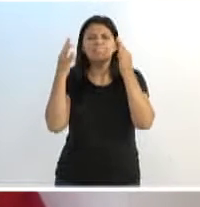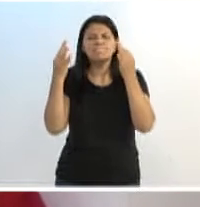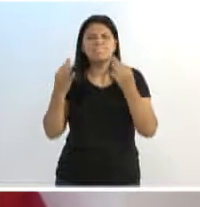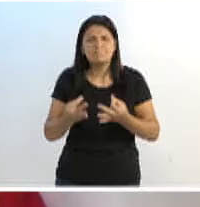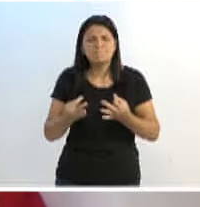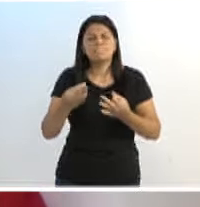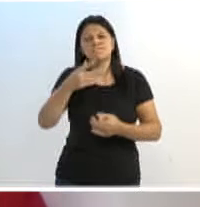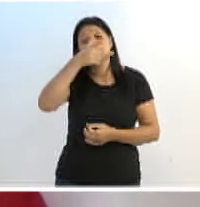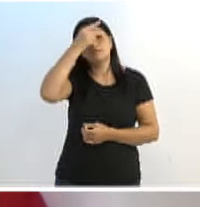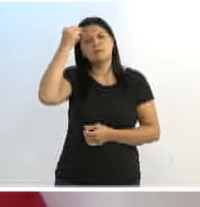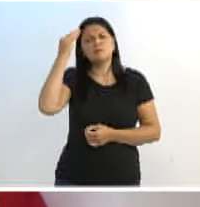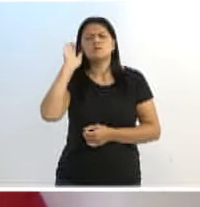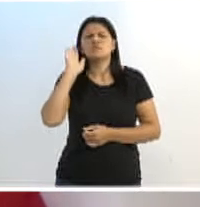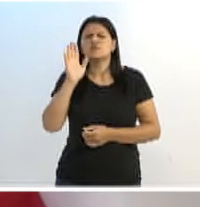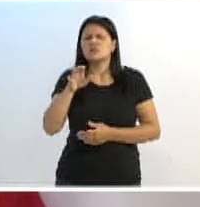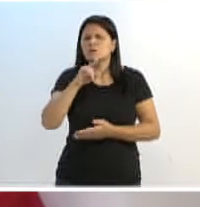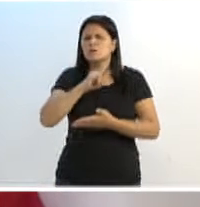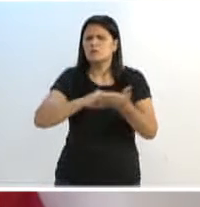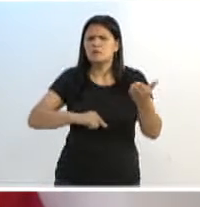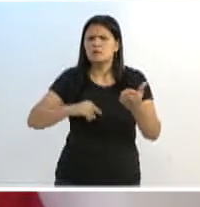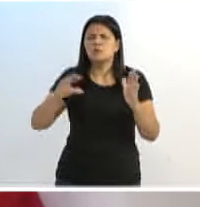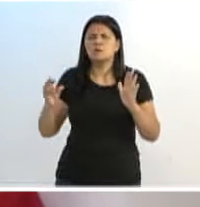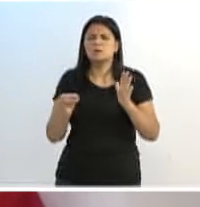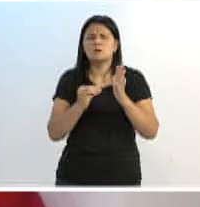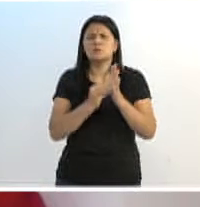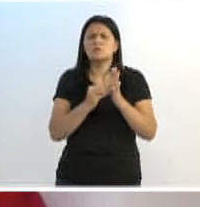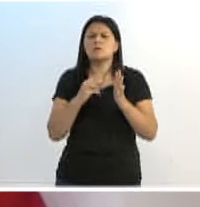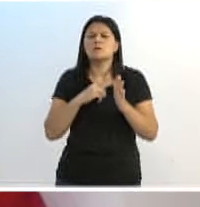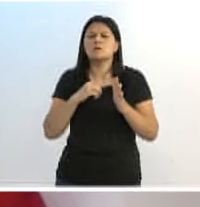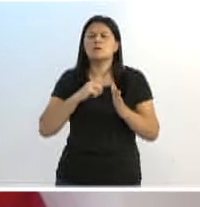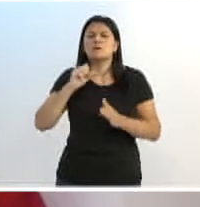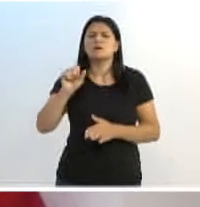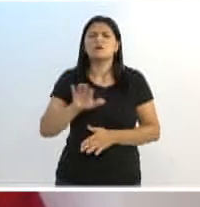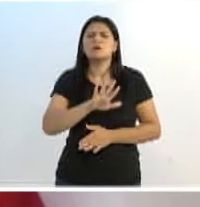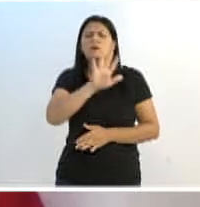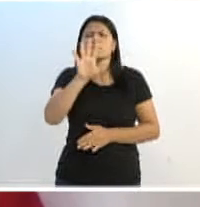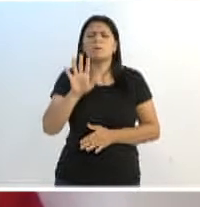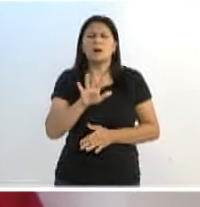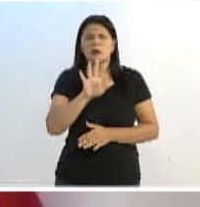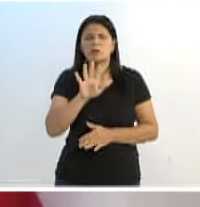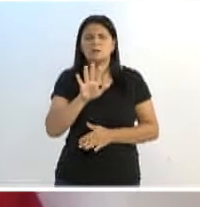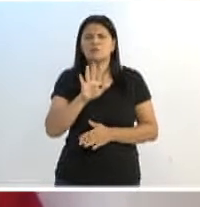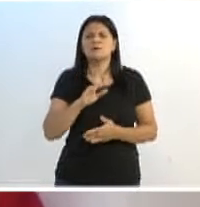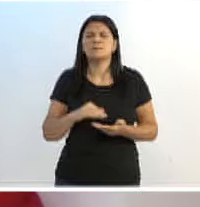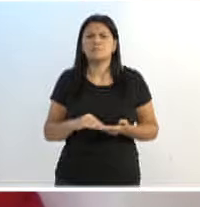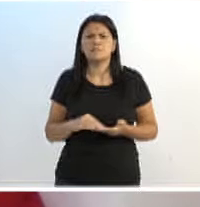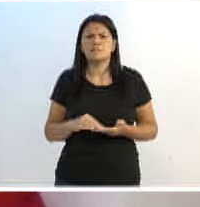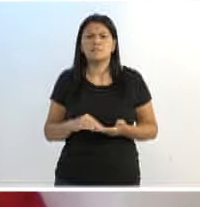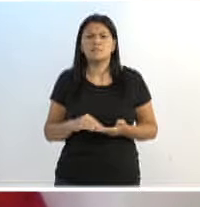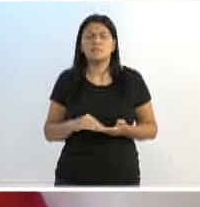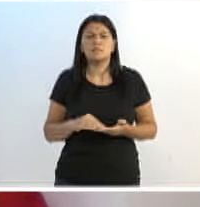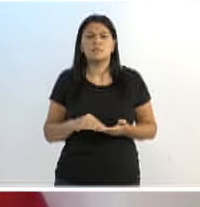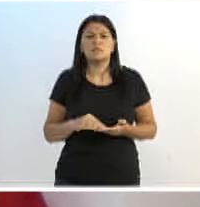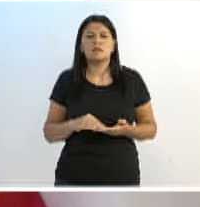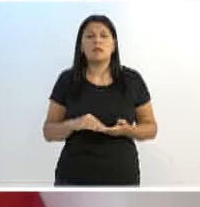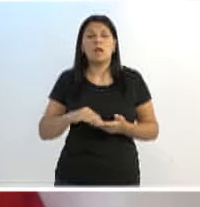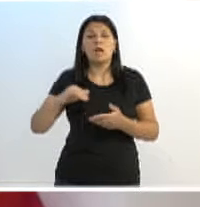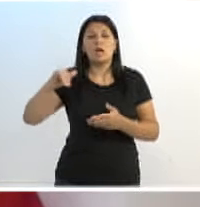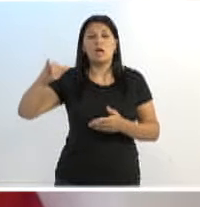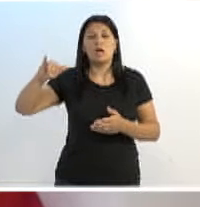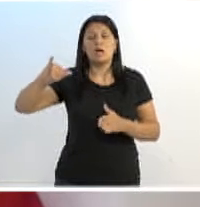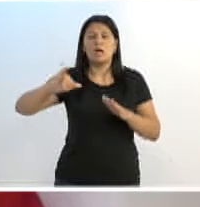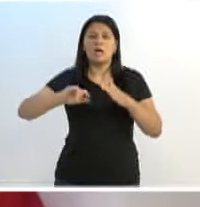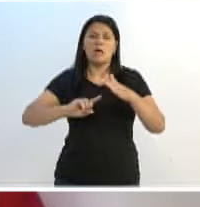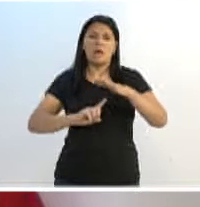Já apresentamos requerimentos, indicações, temos as imagens. Eu tenho defendido há muito tempo a questão dos ecopontos em Blumenau. Na verdade, a gente